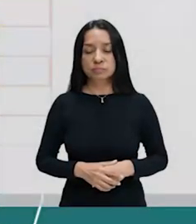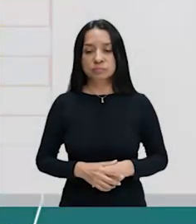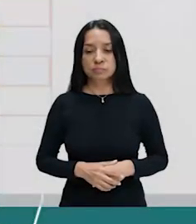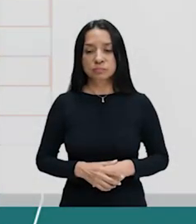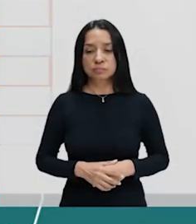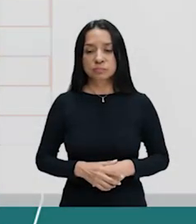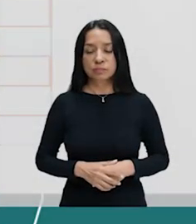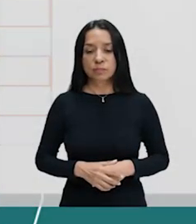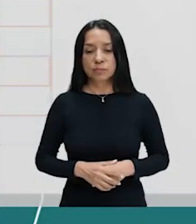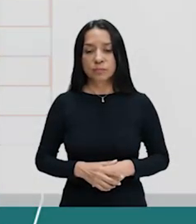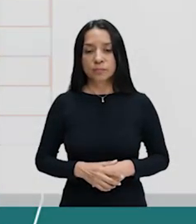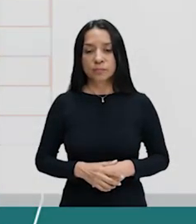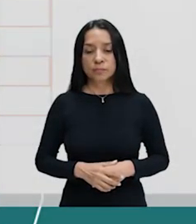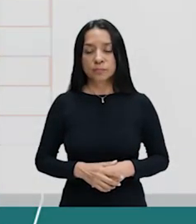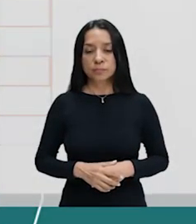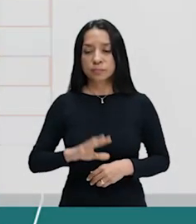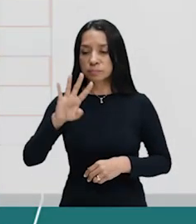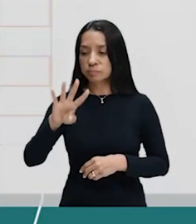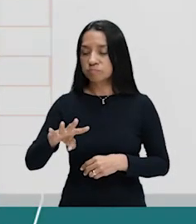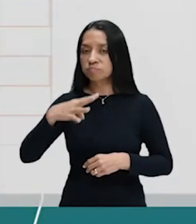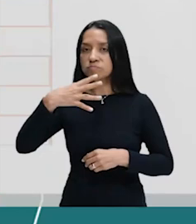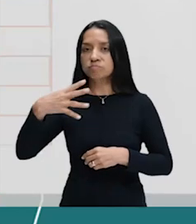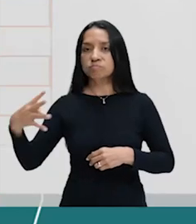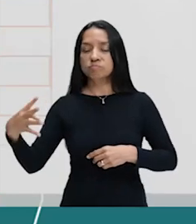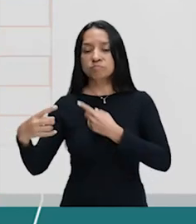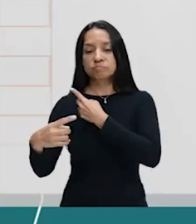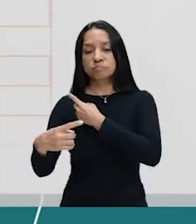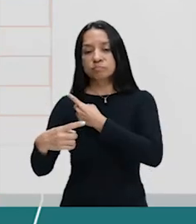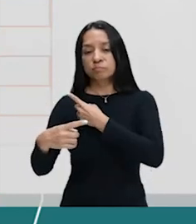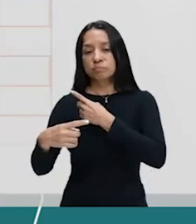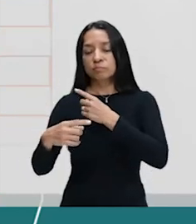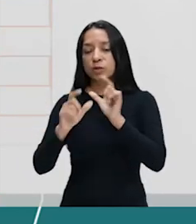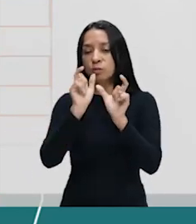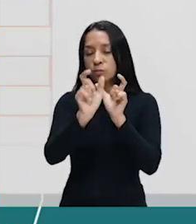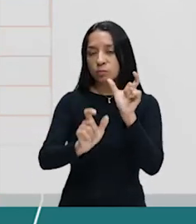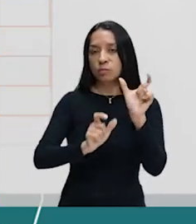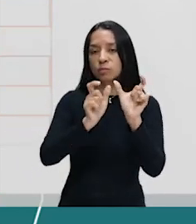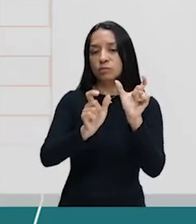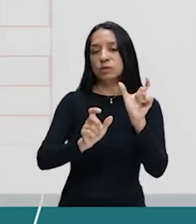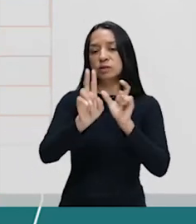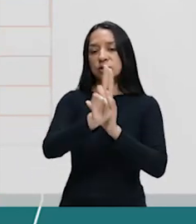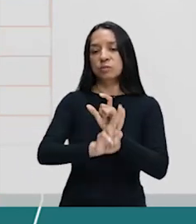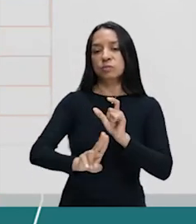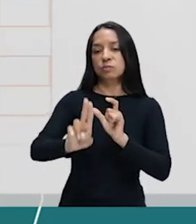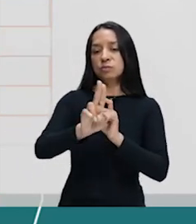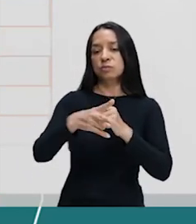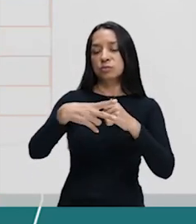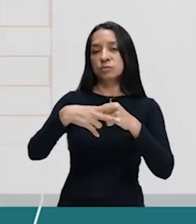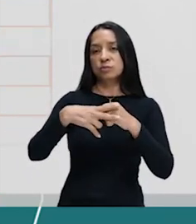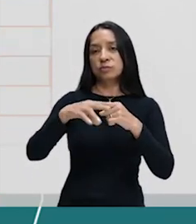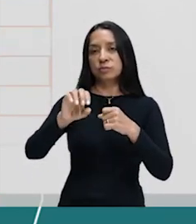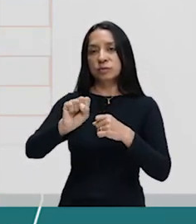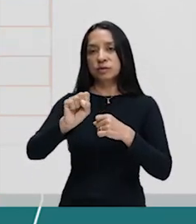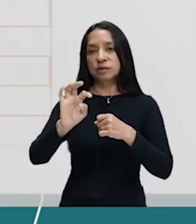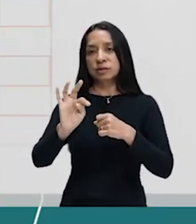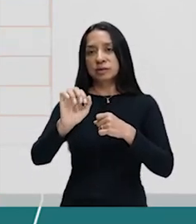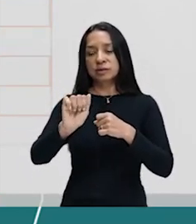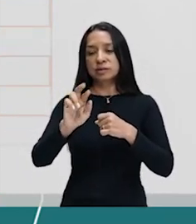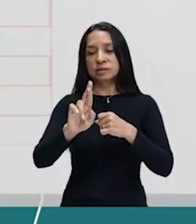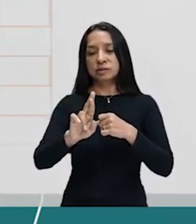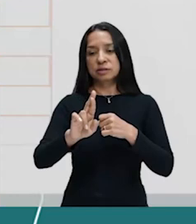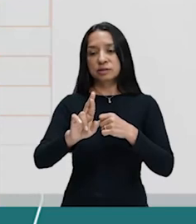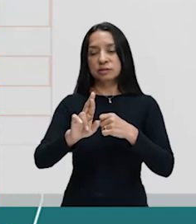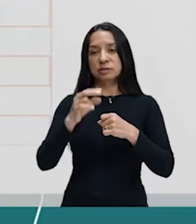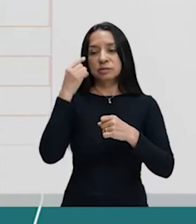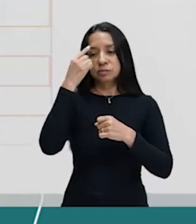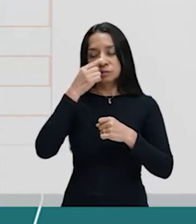Conjugação e uso do verbo estar em espanhol. Então, eu tenho aqui as primeiras pessoas, a pessoa do discurso. Eu tenho primeira,